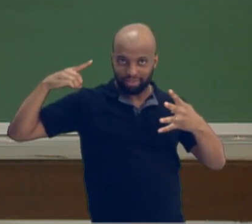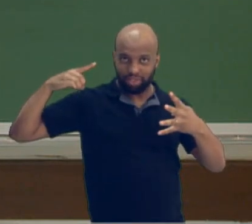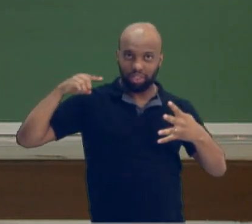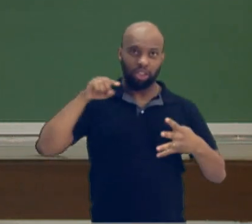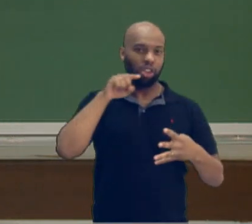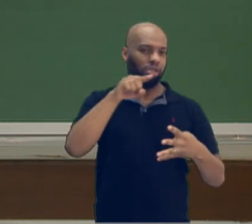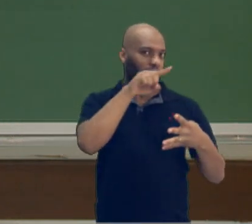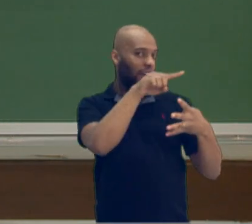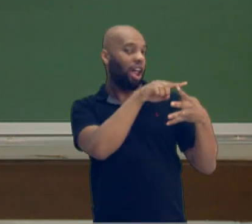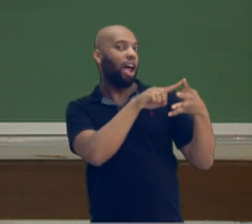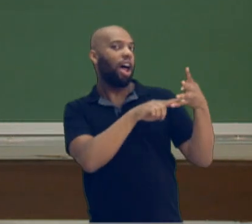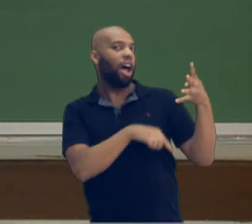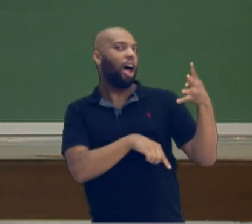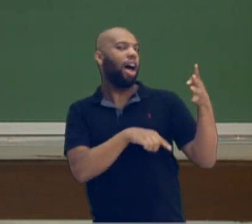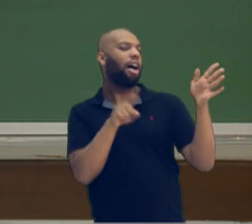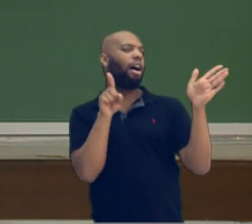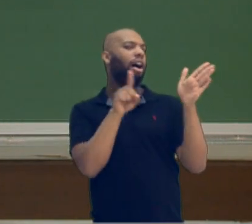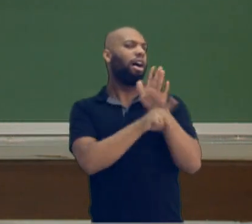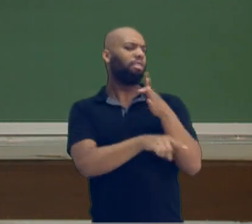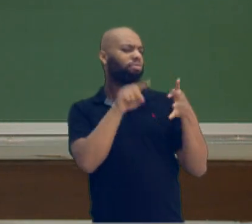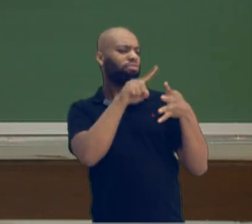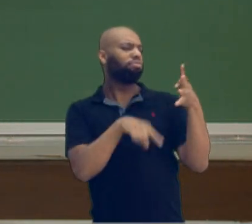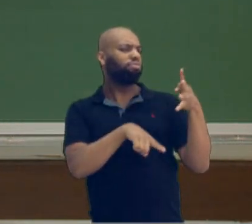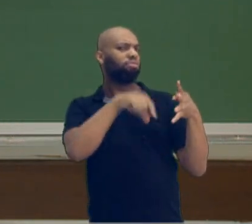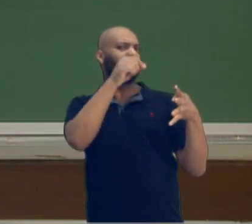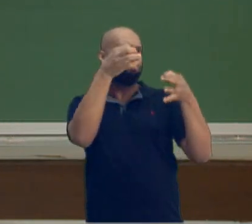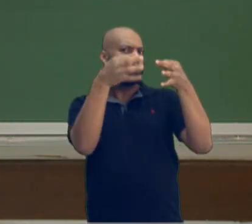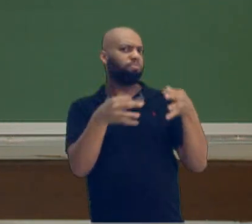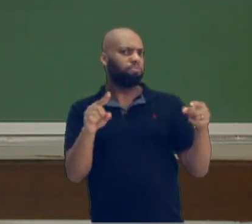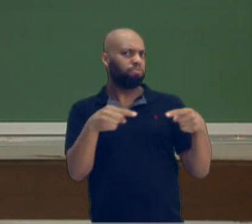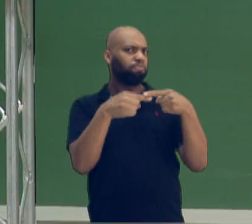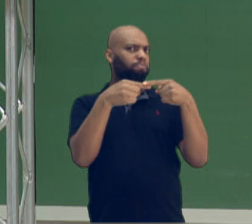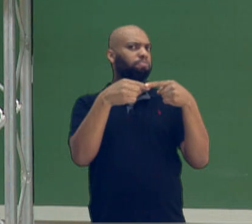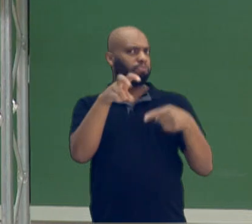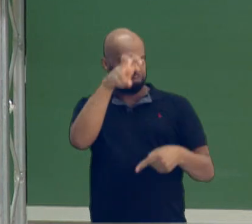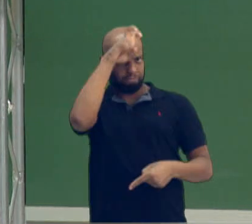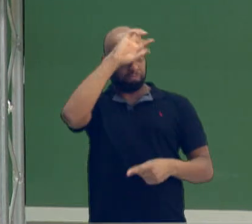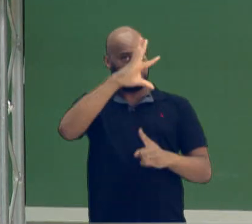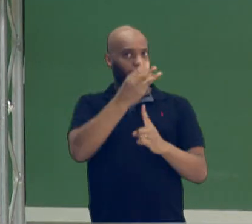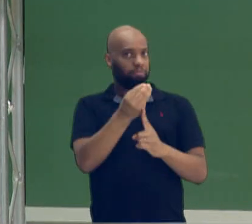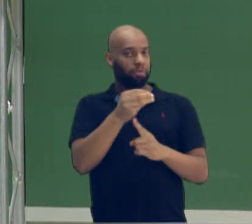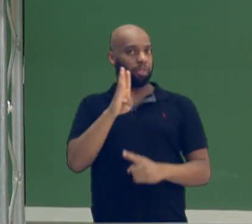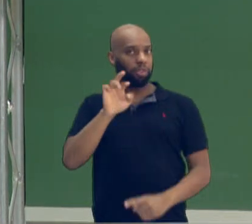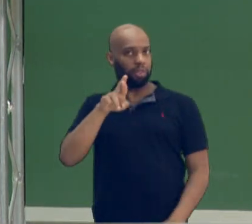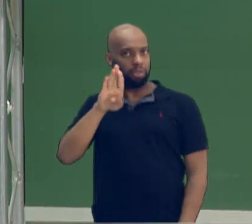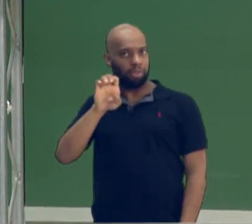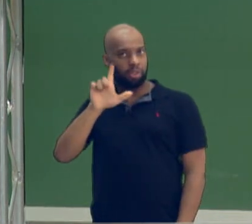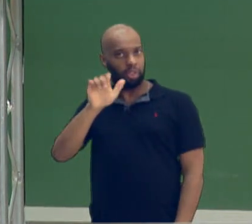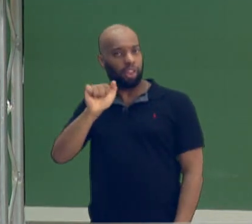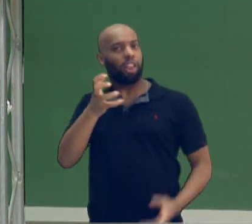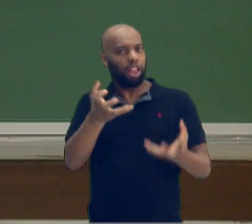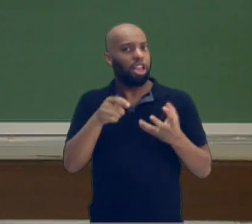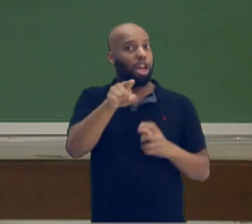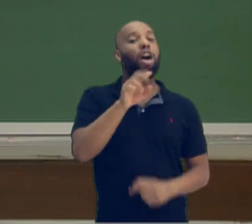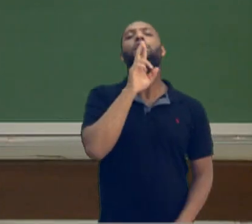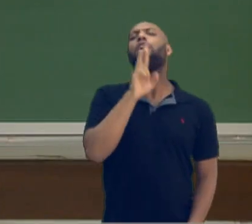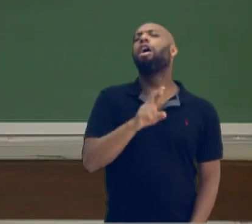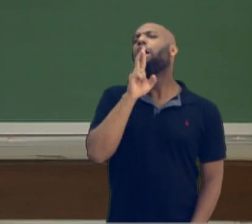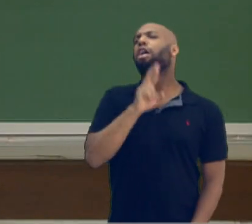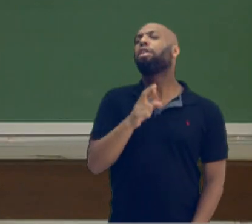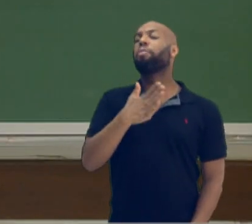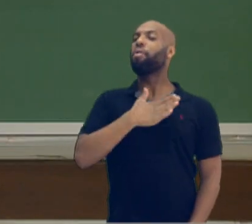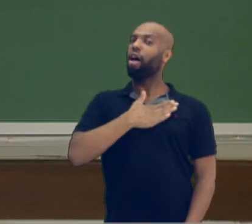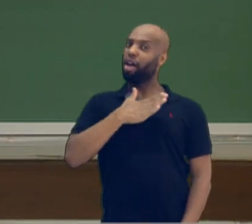loucura. Qual é a alternativa correta? Barbela vai querer que vocês respondam